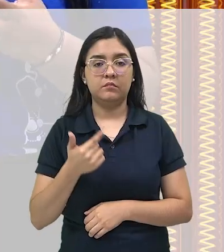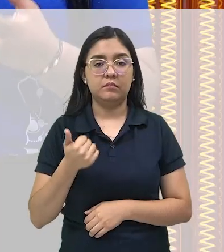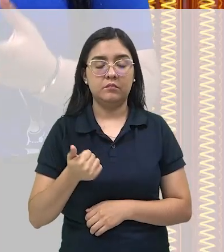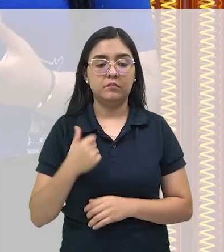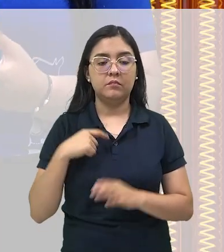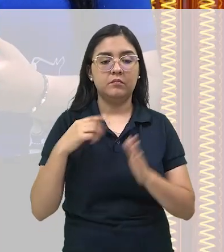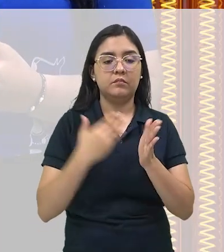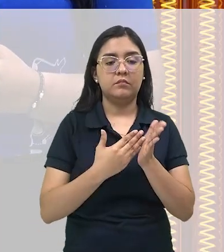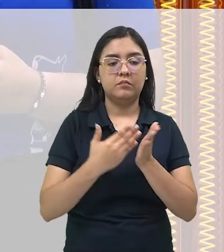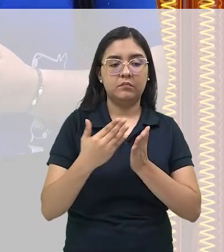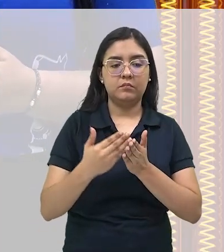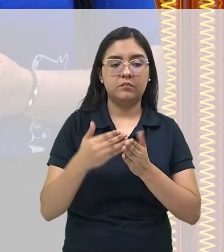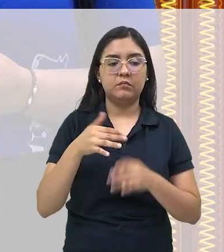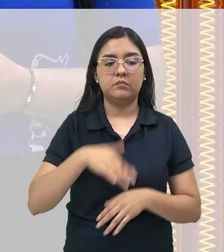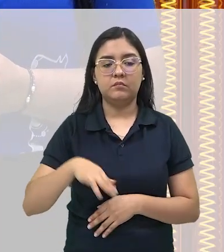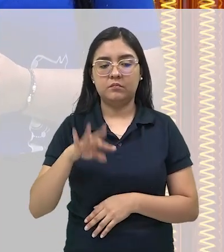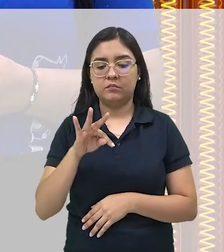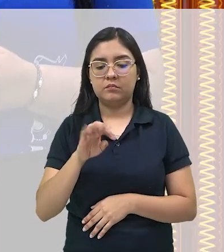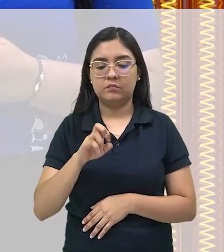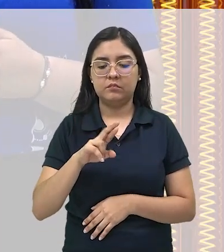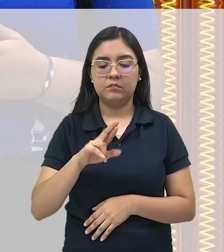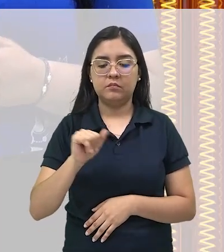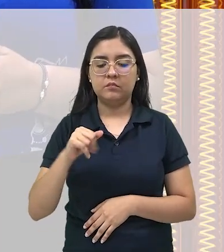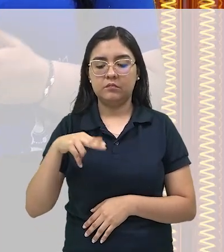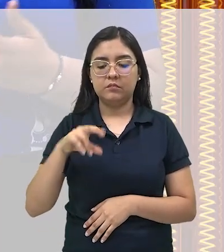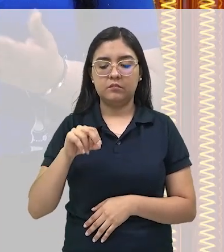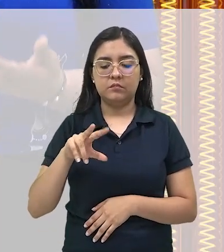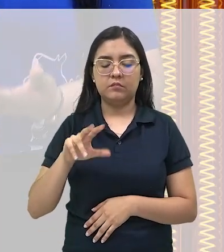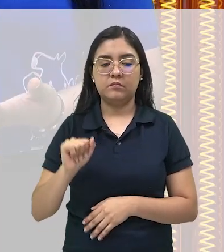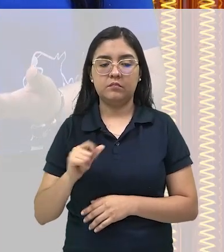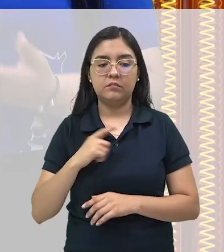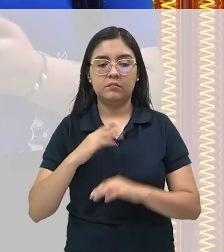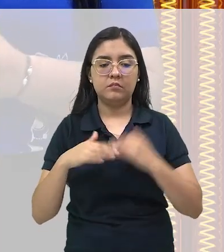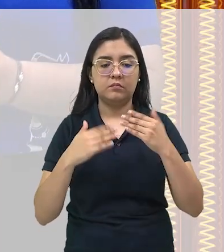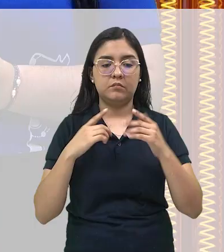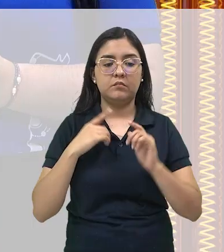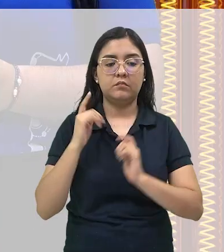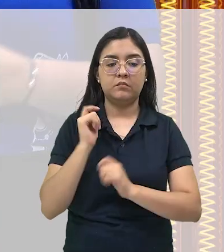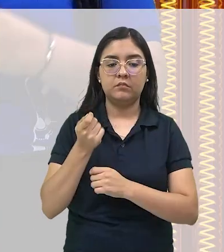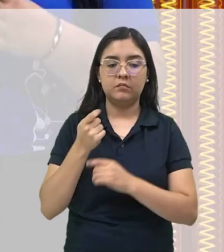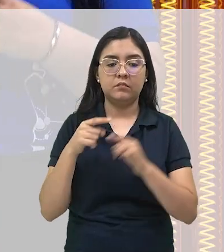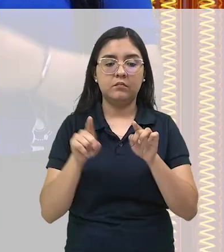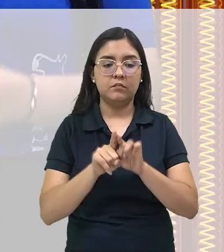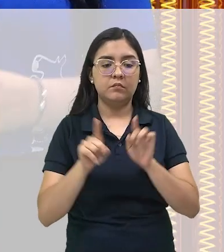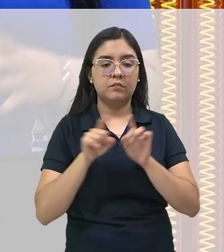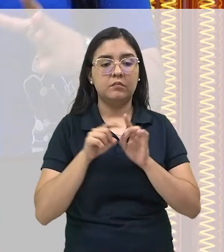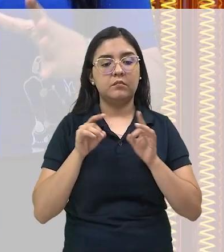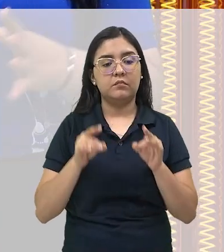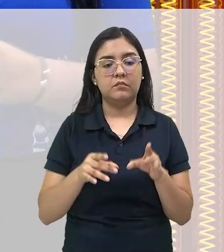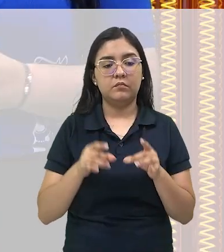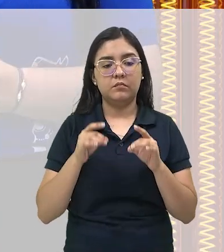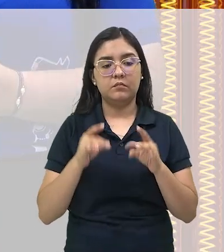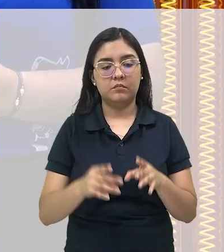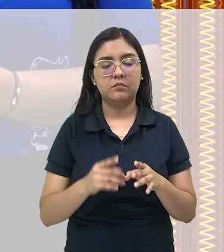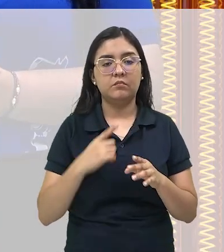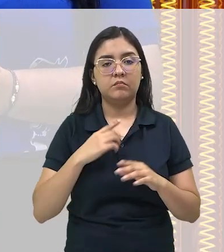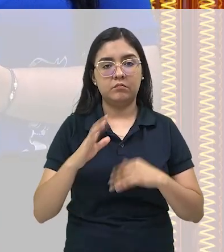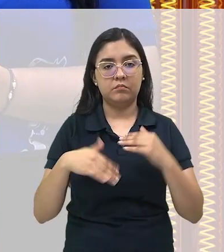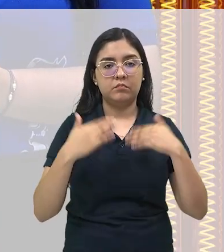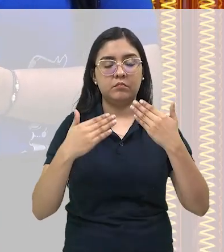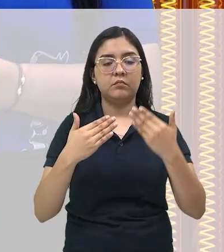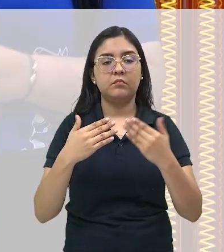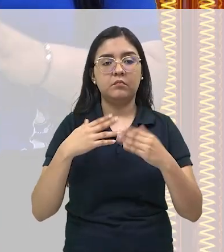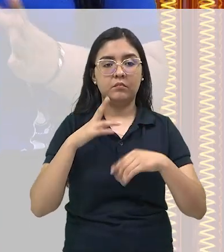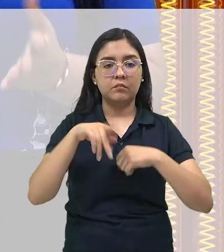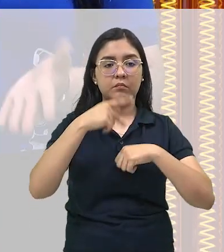começando ali por Terra Nova, com o desenvolvimento da atividade da pesca e também do comércio que conseguiram impulsionar o crescimento desse